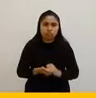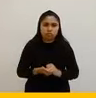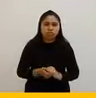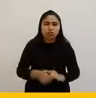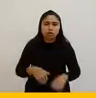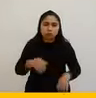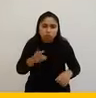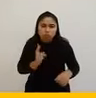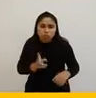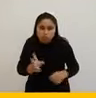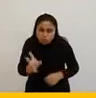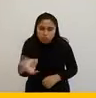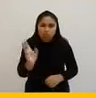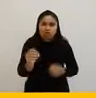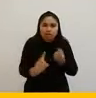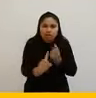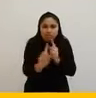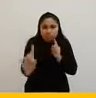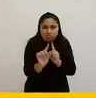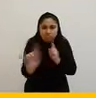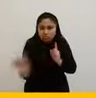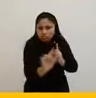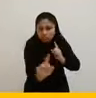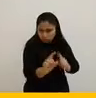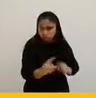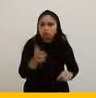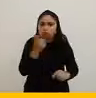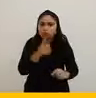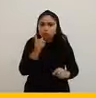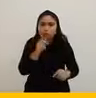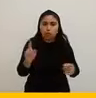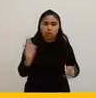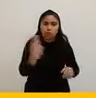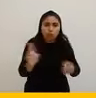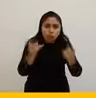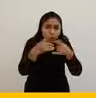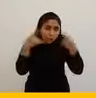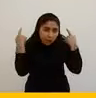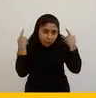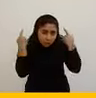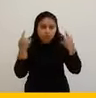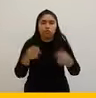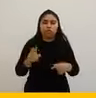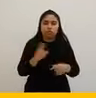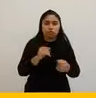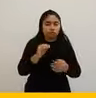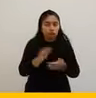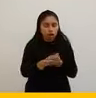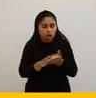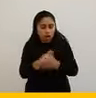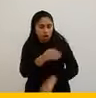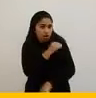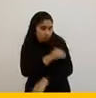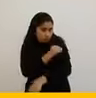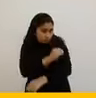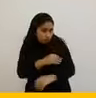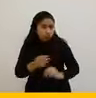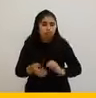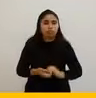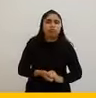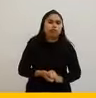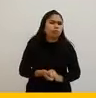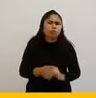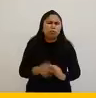continuar seguindo o distanciamento social, o uso das máscaras faciais e o álcool gel. Qual